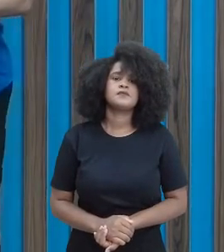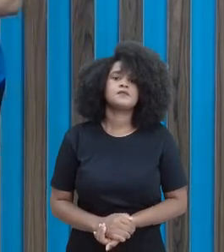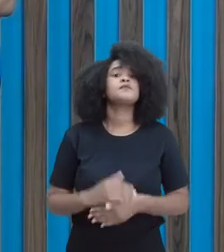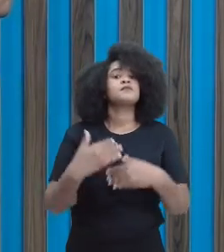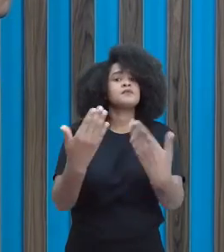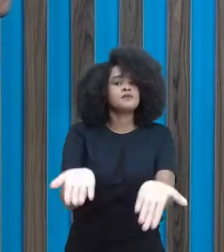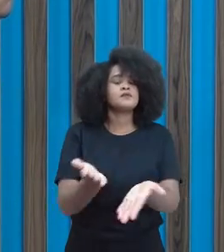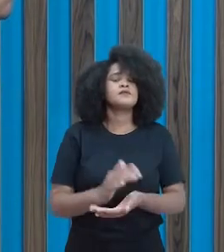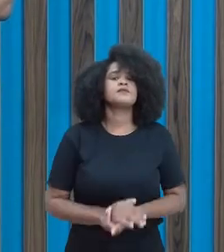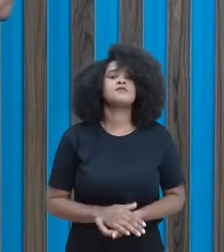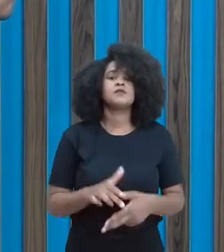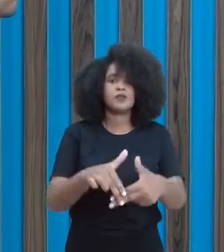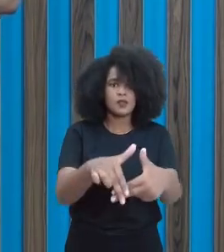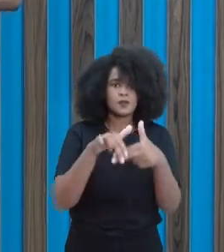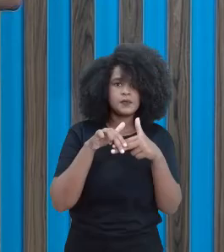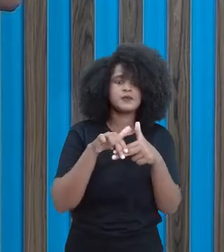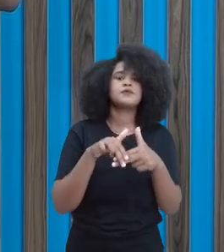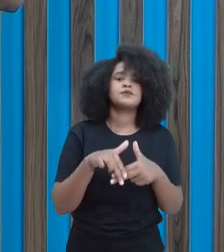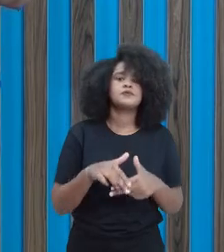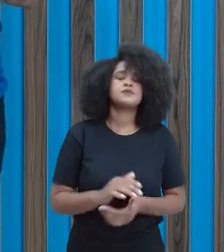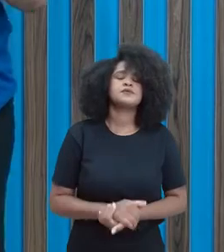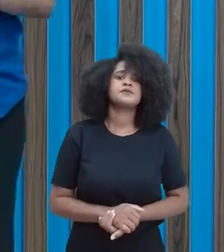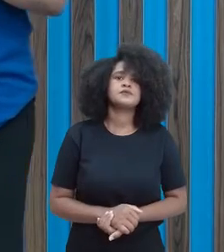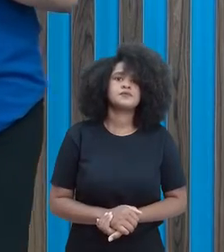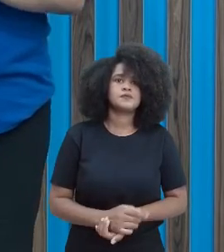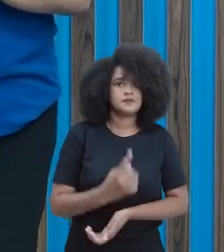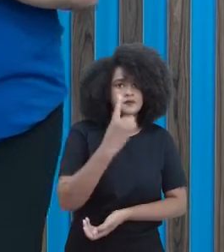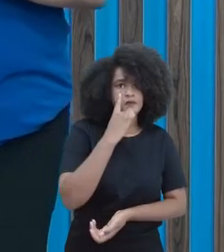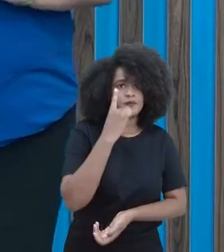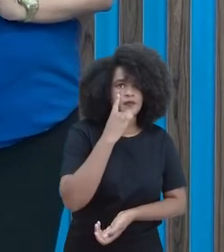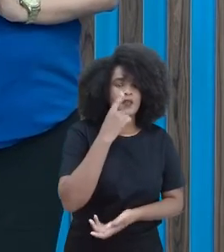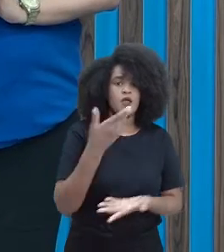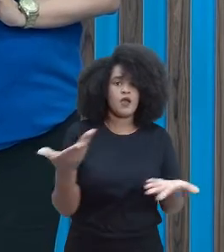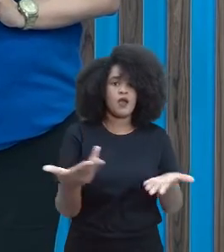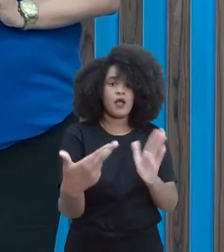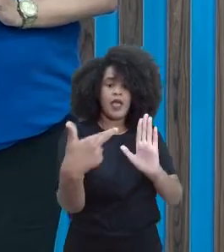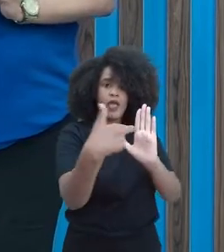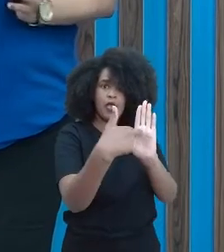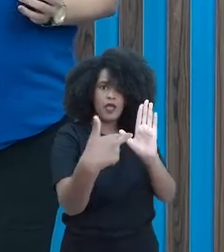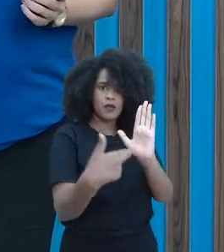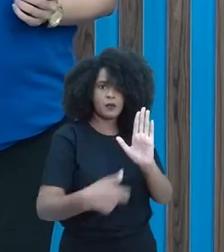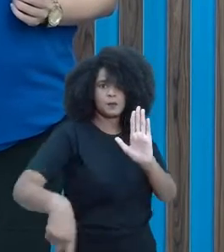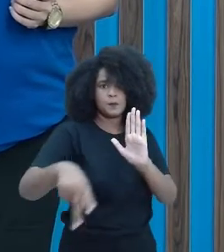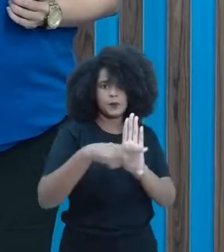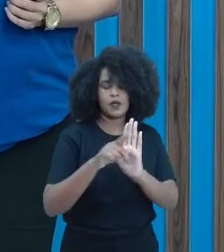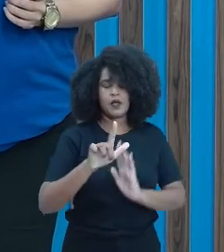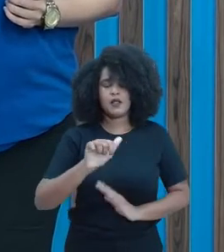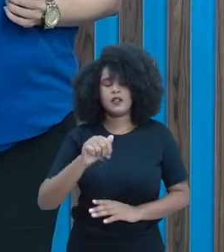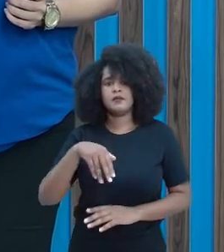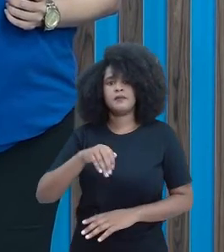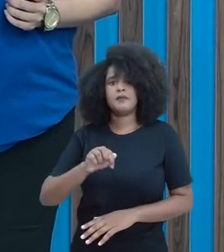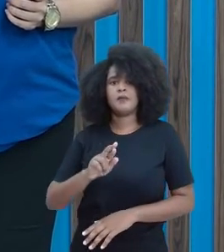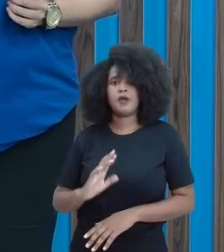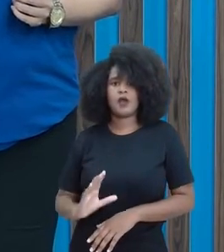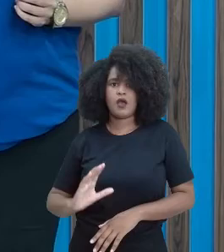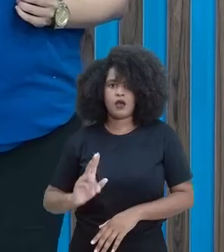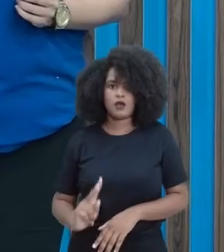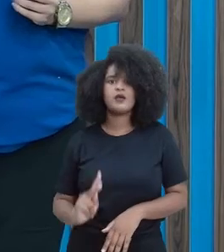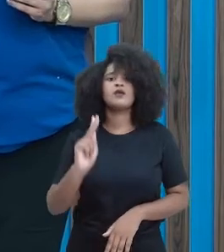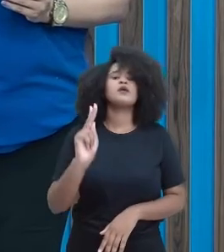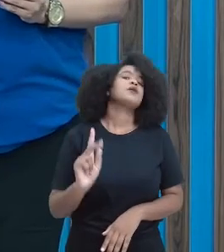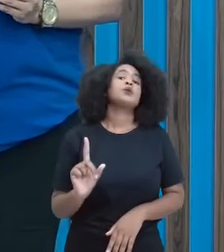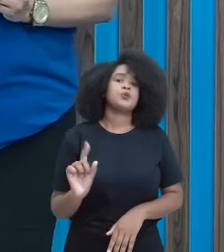para a gente entrar aqui nessa história da primeira lei de Lamarck, a gente tem que observar o seguinte.